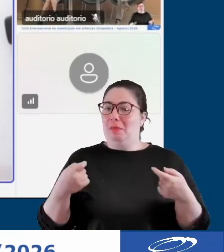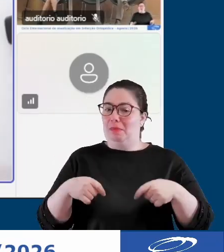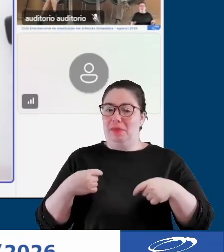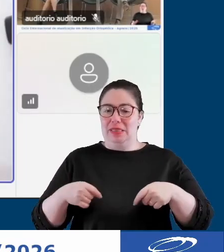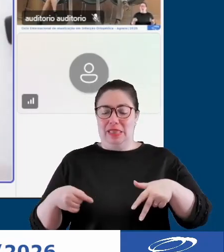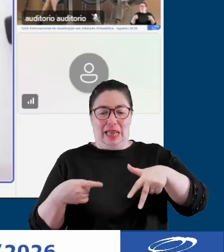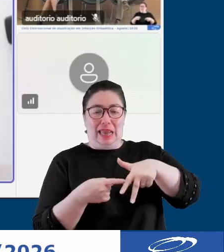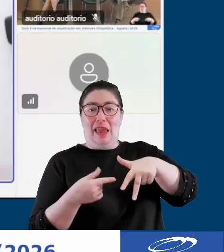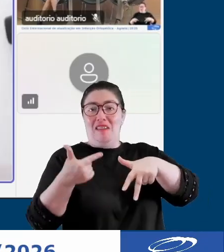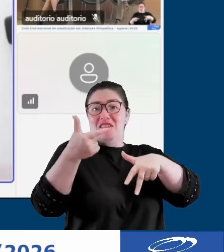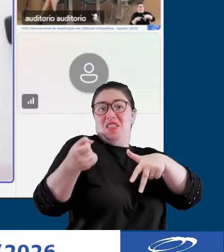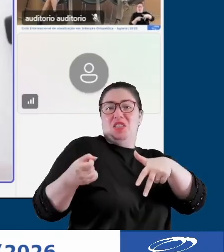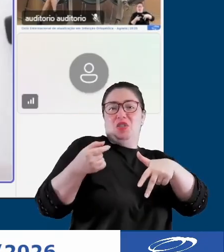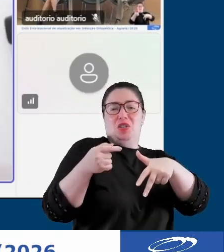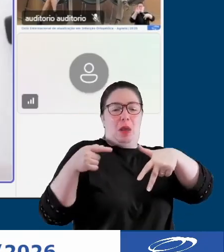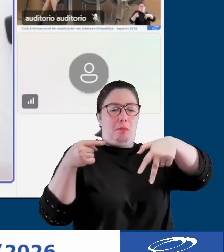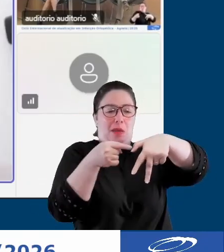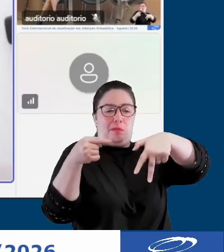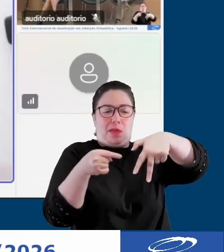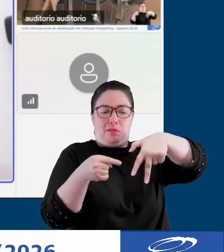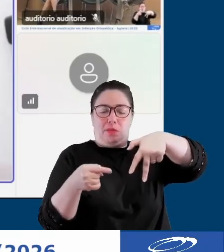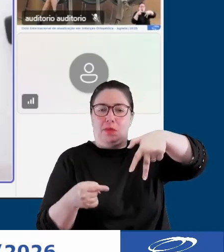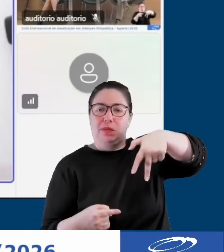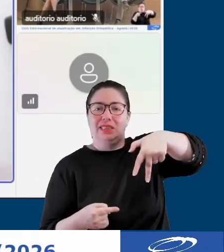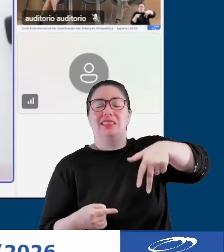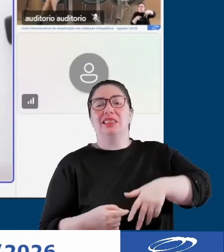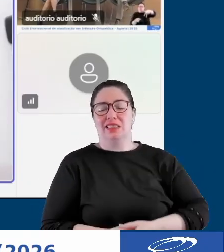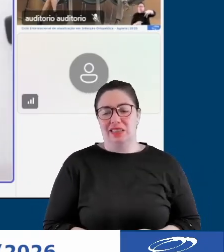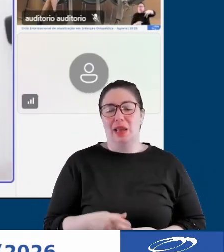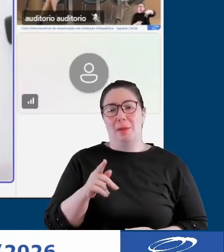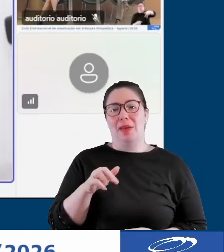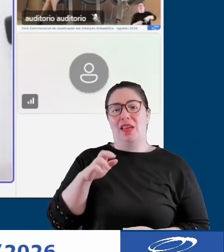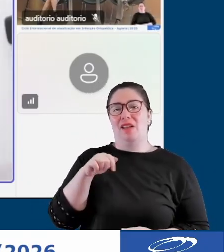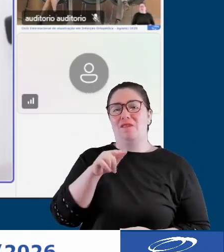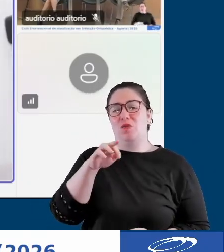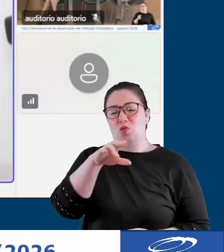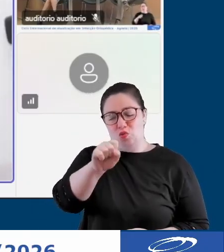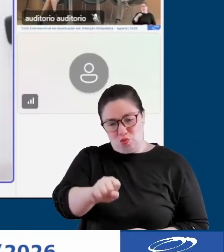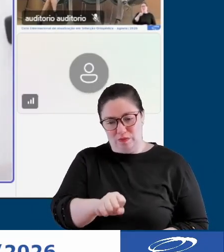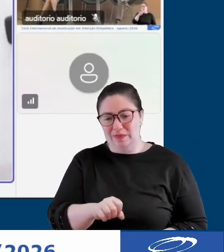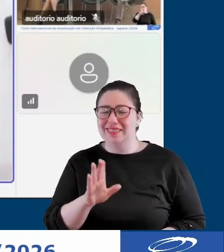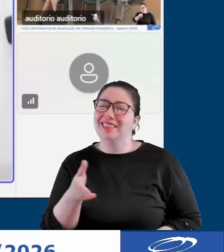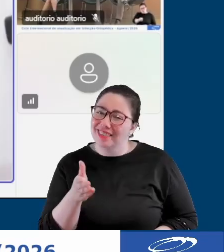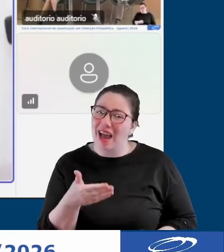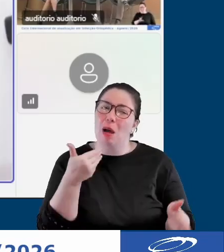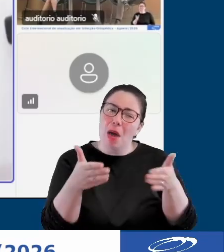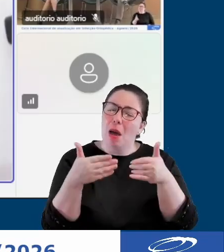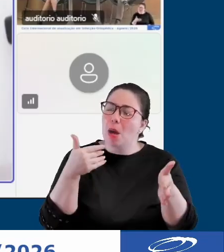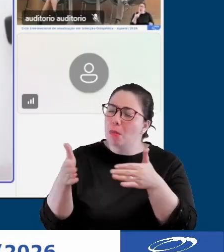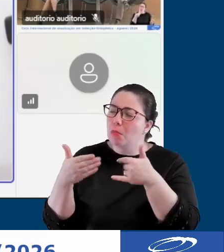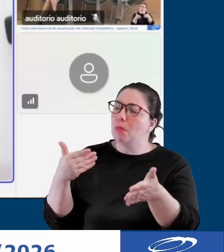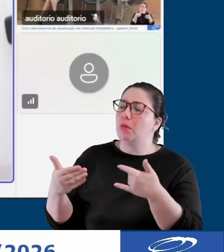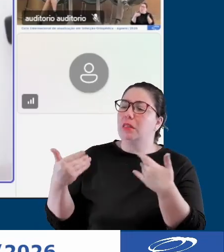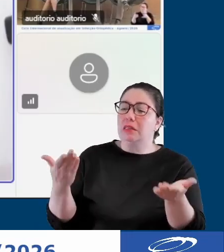parafusos, né? Então, isso foi revisado e conversado bastante. Então, os protocolos pré-operatórios